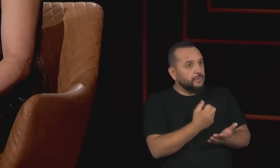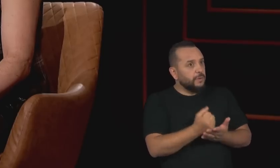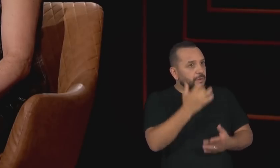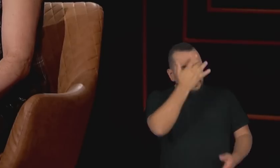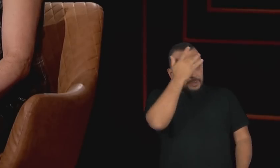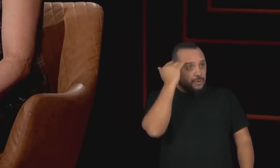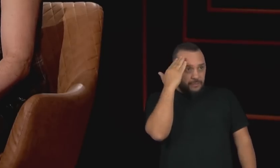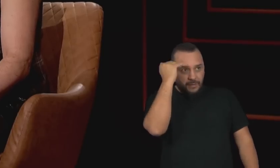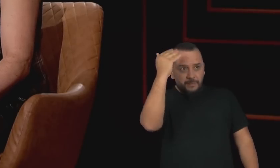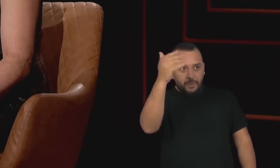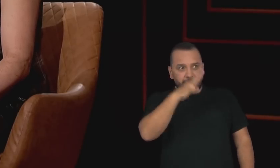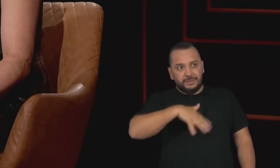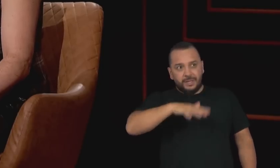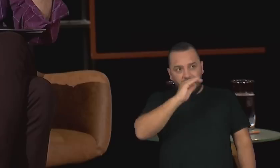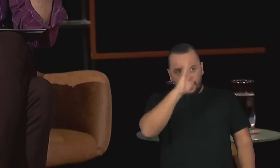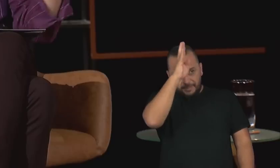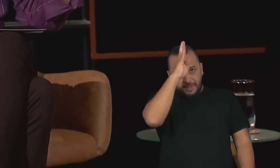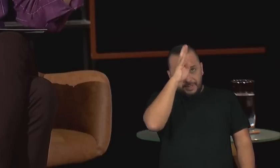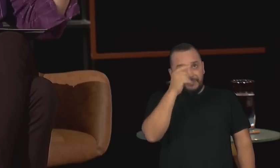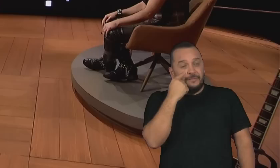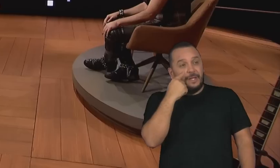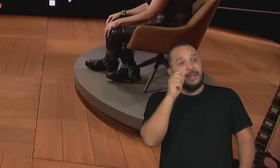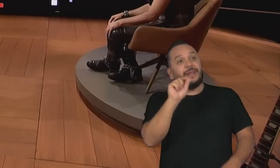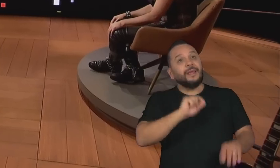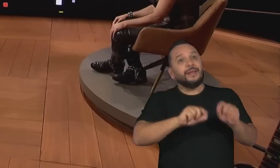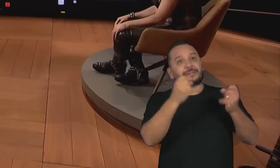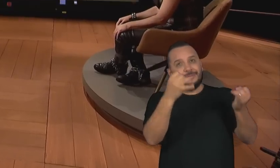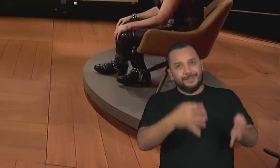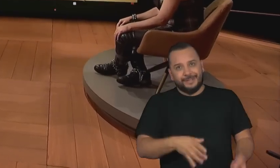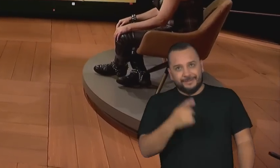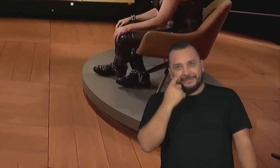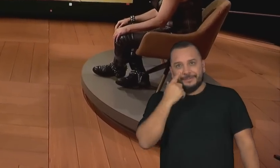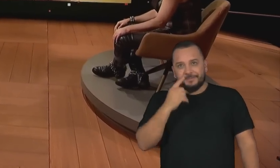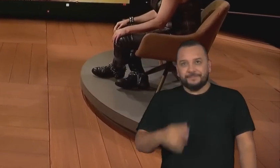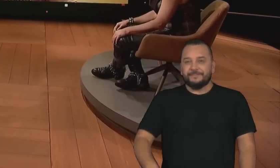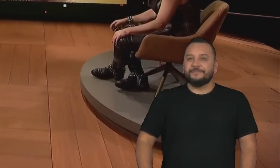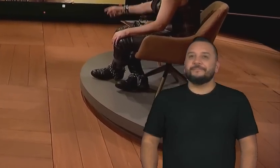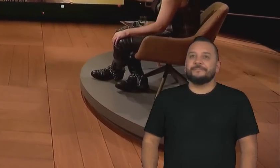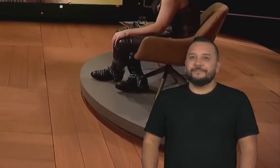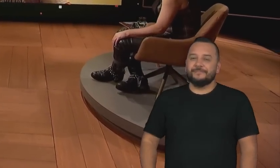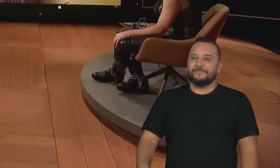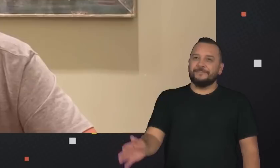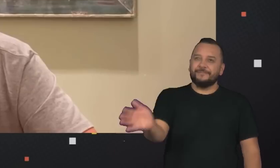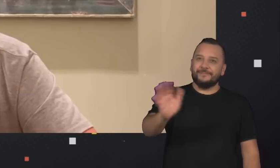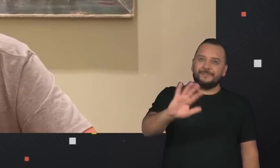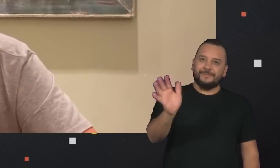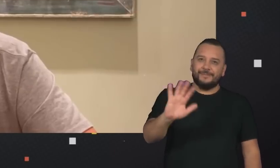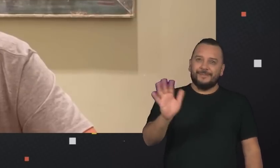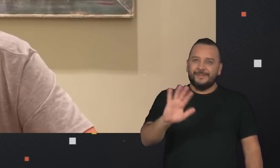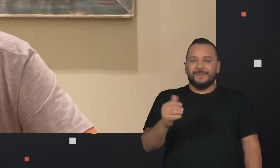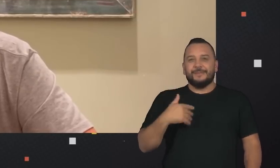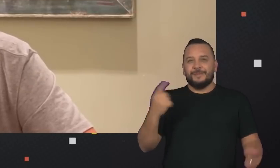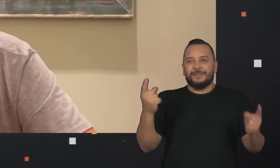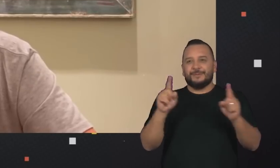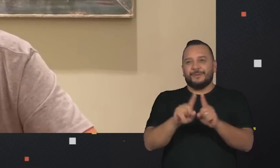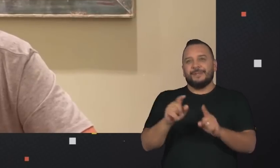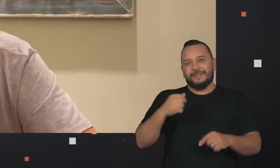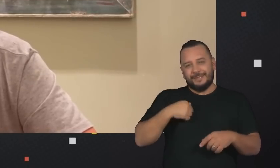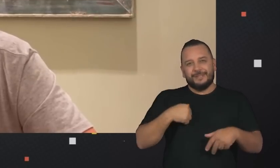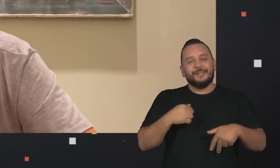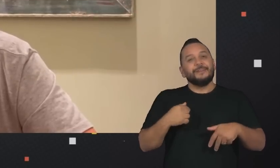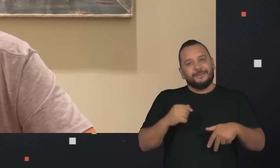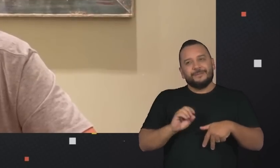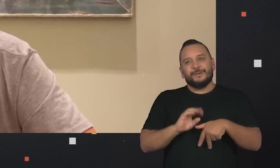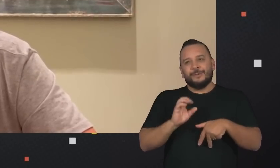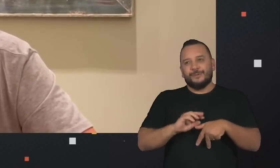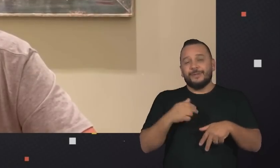punk. punk. Com certeza. Mas olha só quem conta isso. Vai, senhor. Oi, pessoal do Persona TV Cultura. Falar do Supla é a